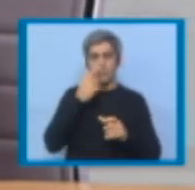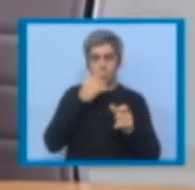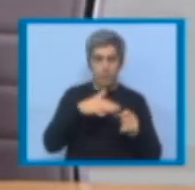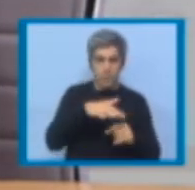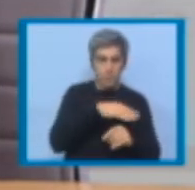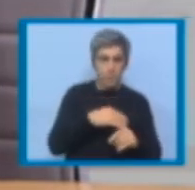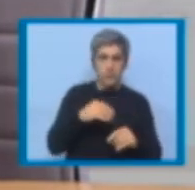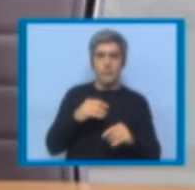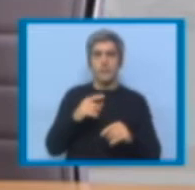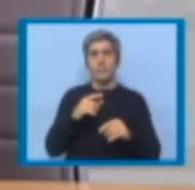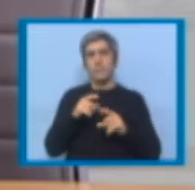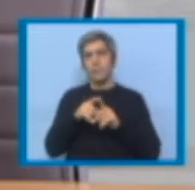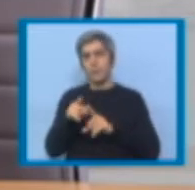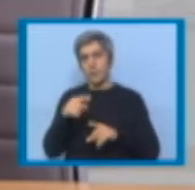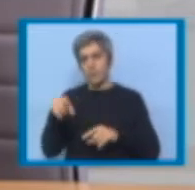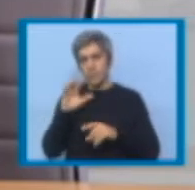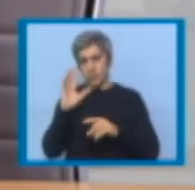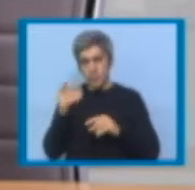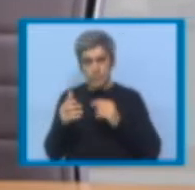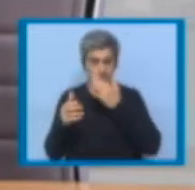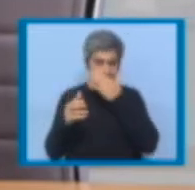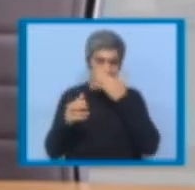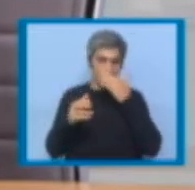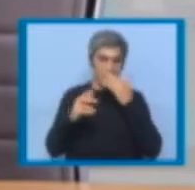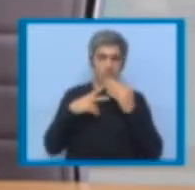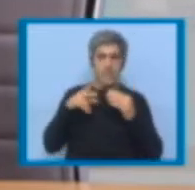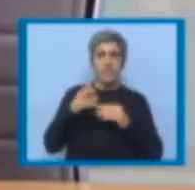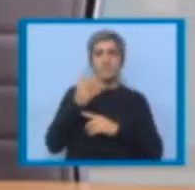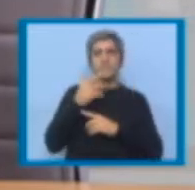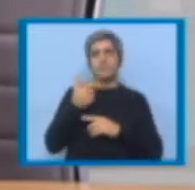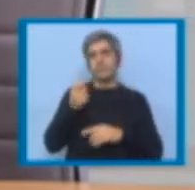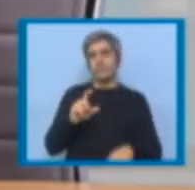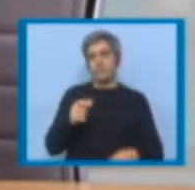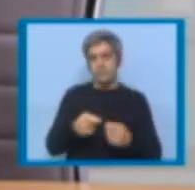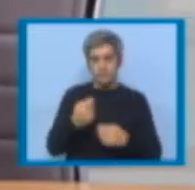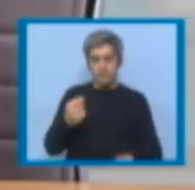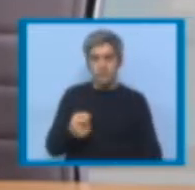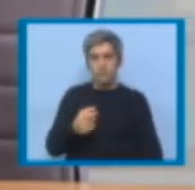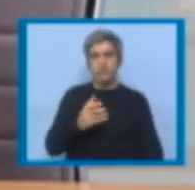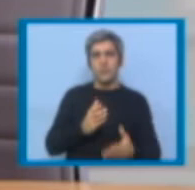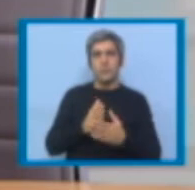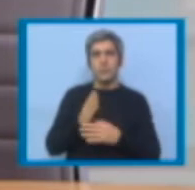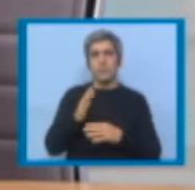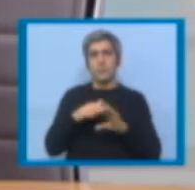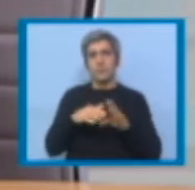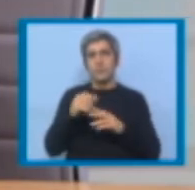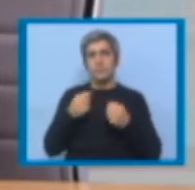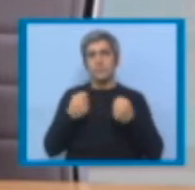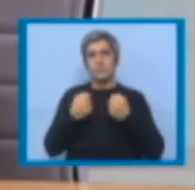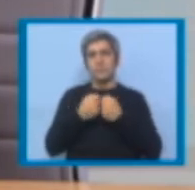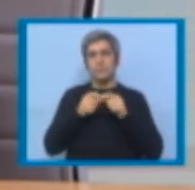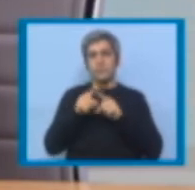populações, nem aos políticos em geral e nem a Portugal, que se continue a fazer